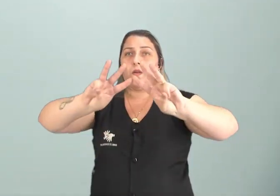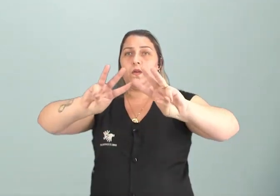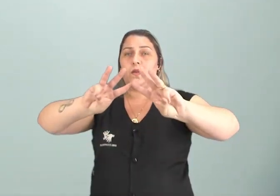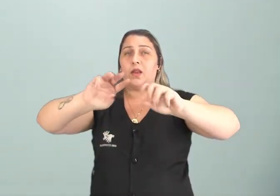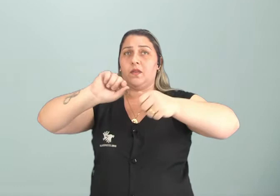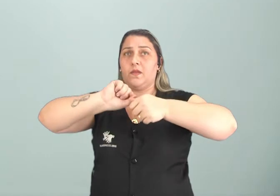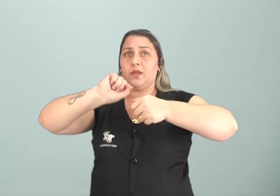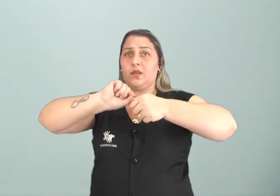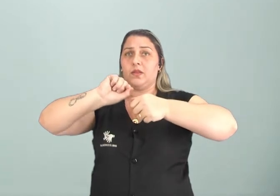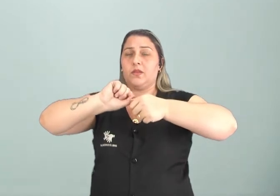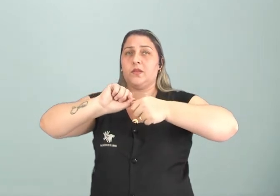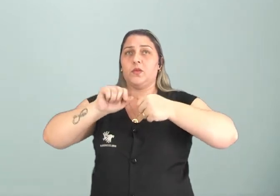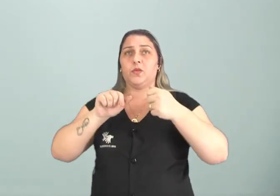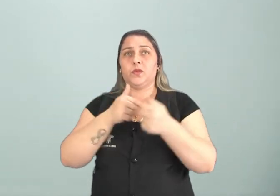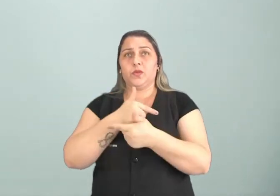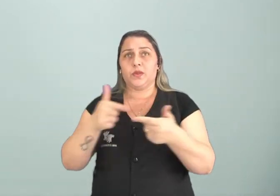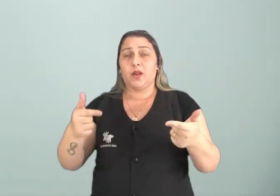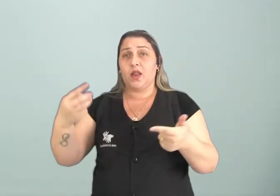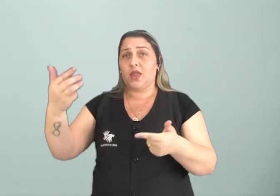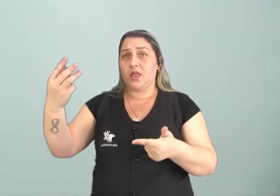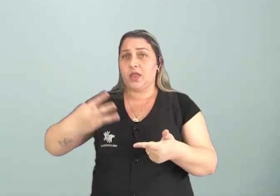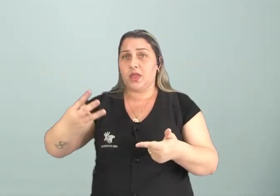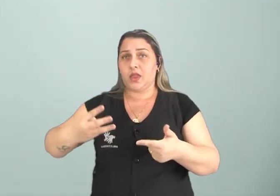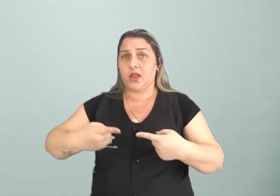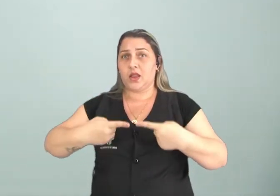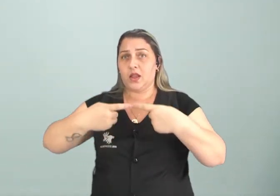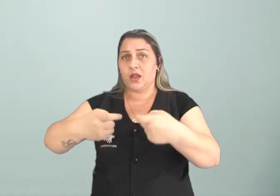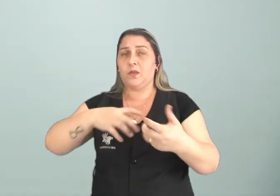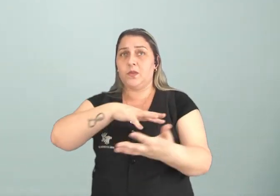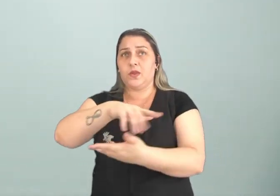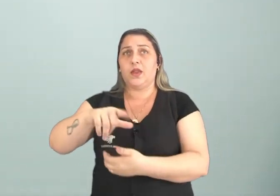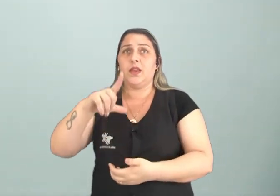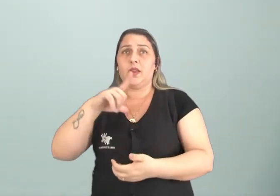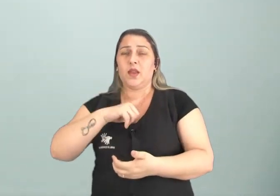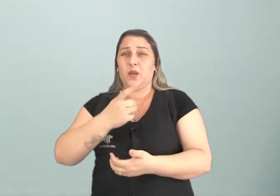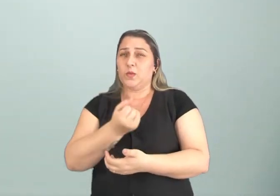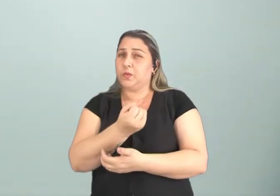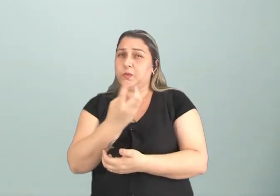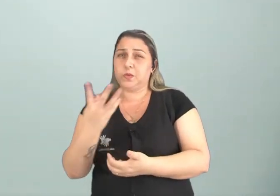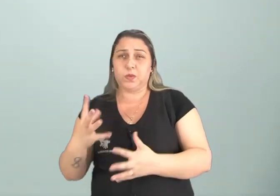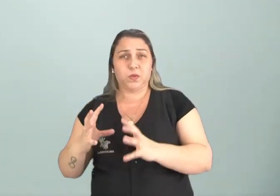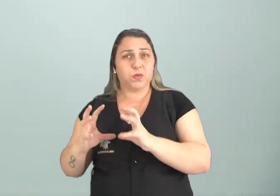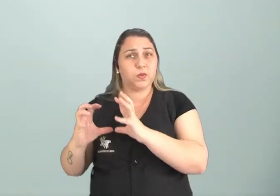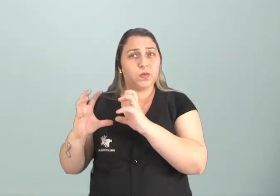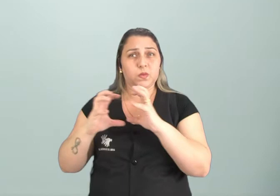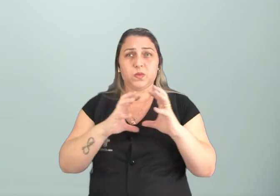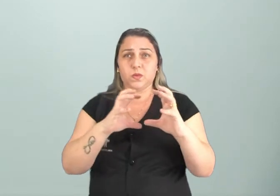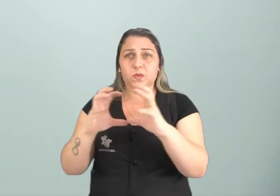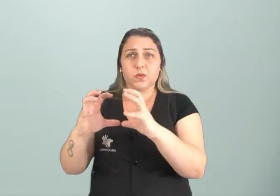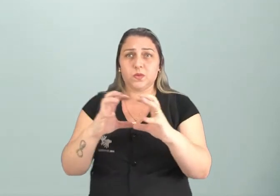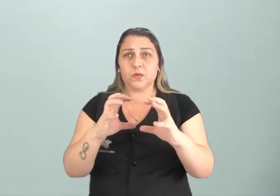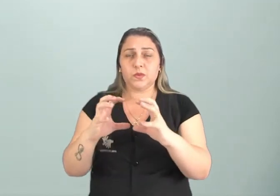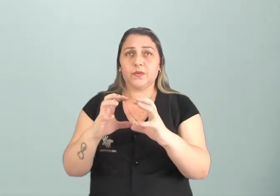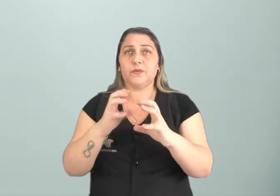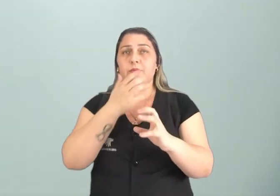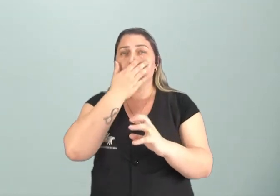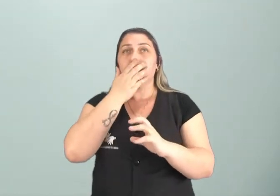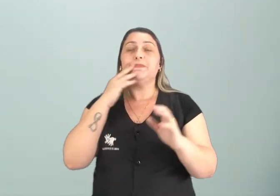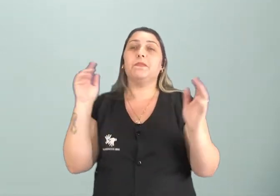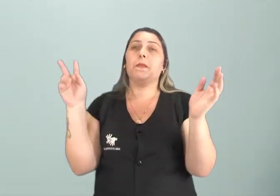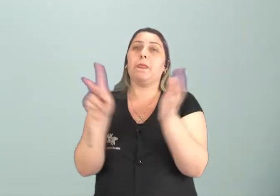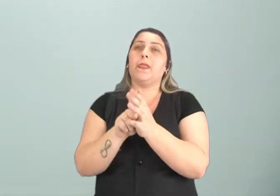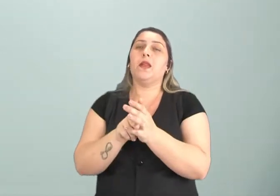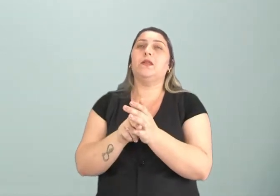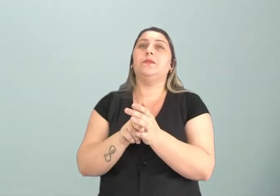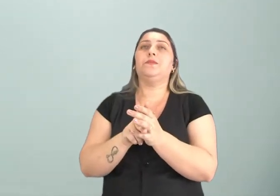não haver uma terceira guerra mundial, houveram inúmeros conflitos, certo? Inclusive a